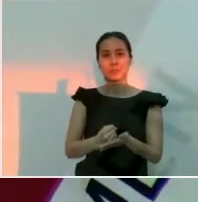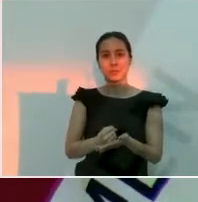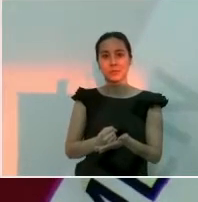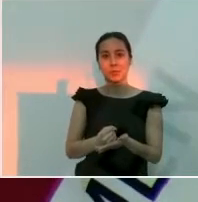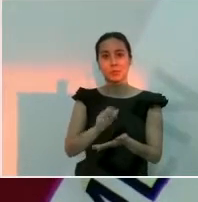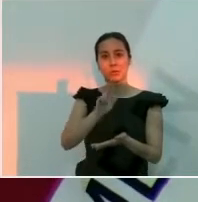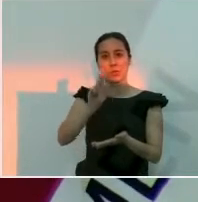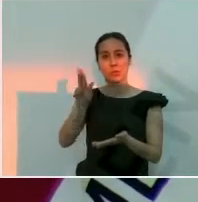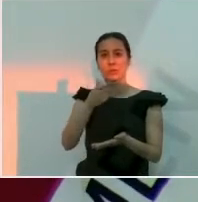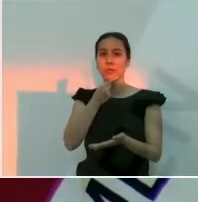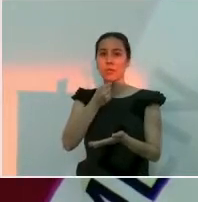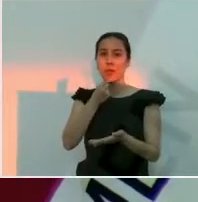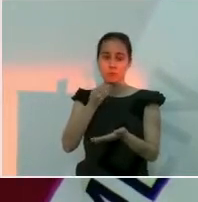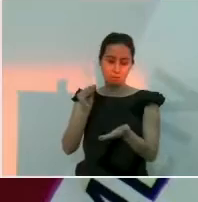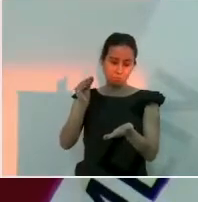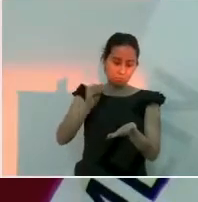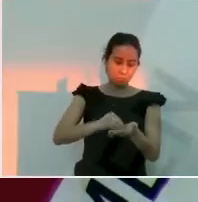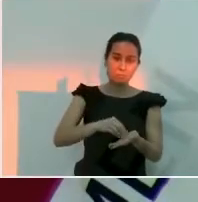masculino